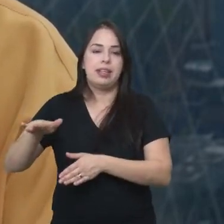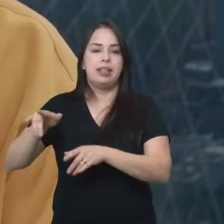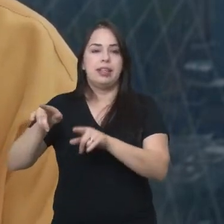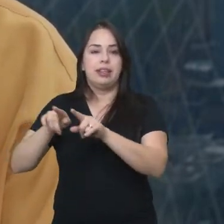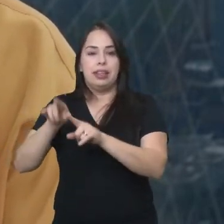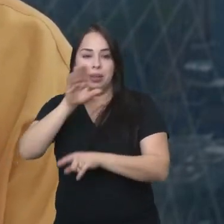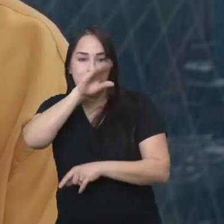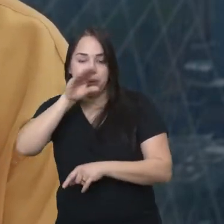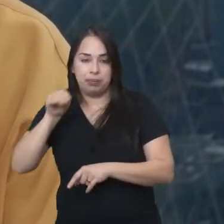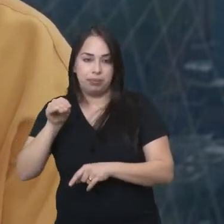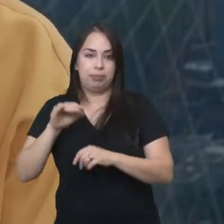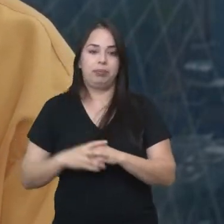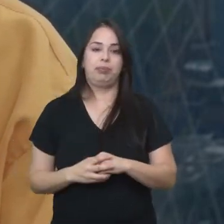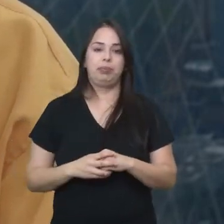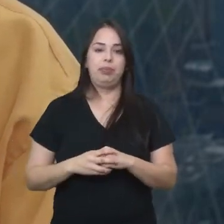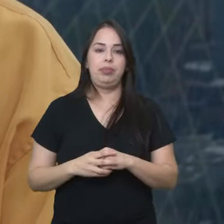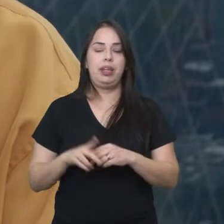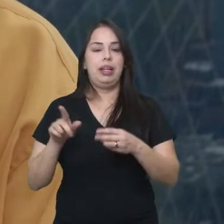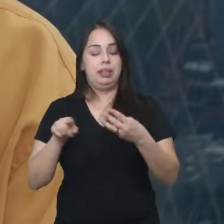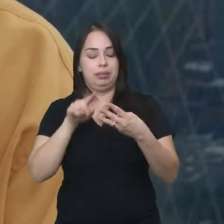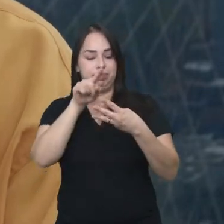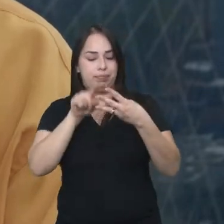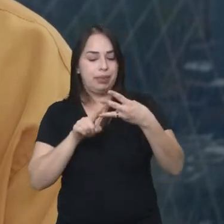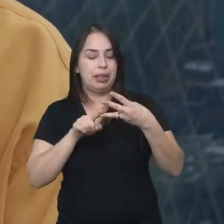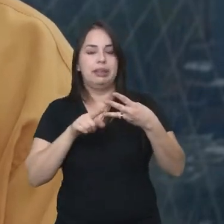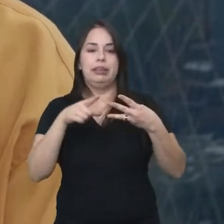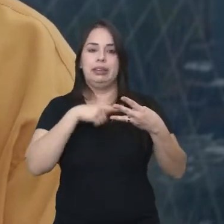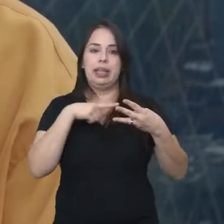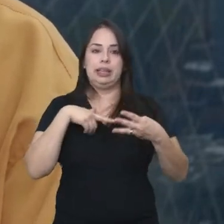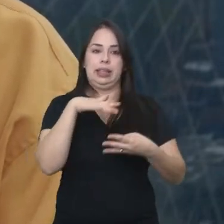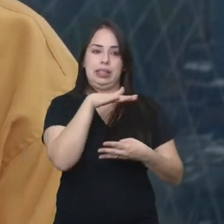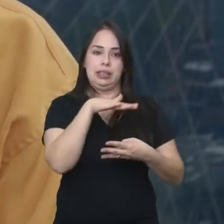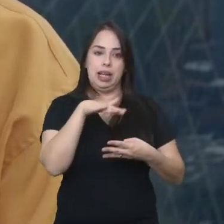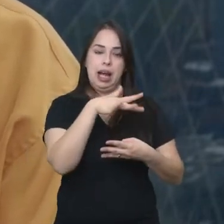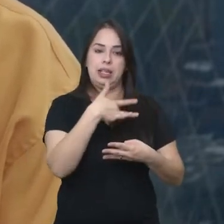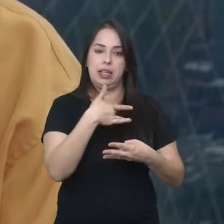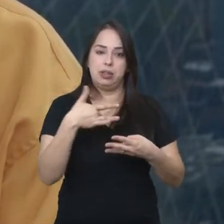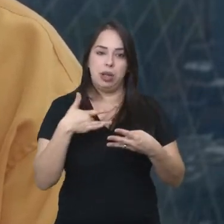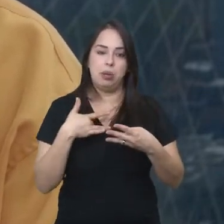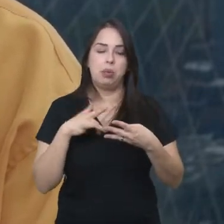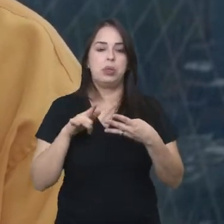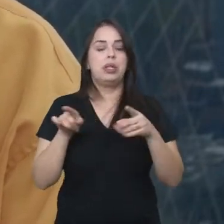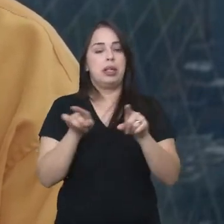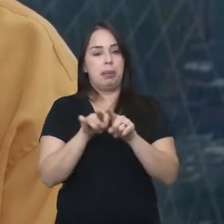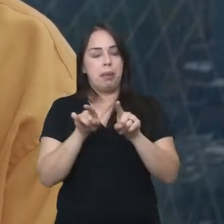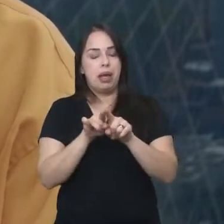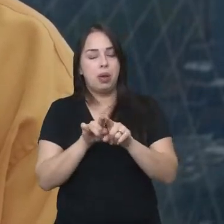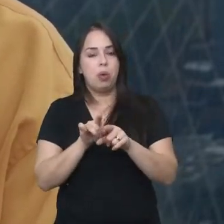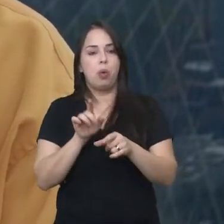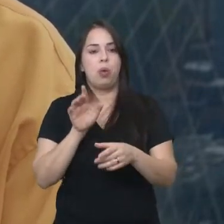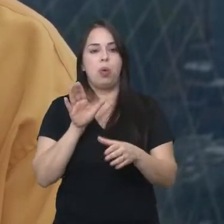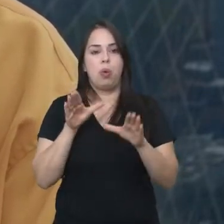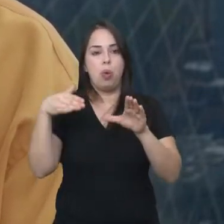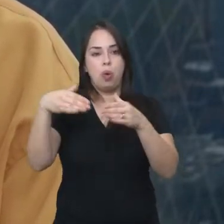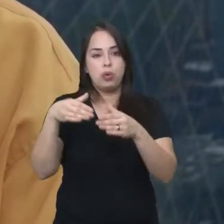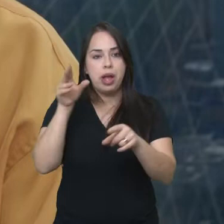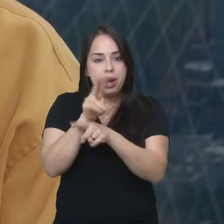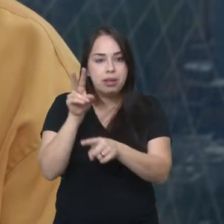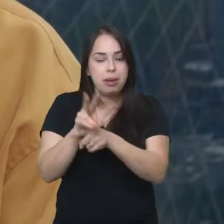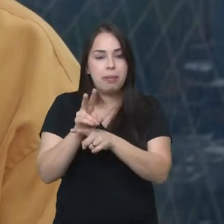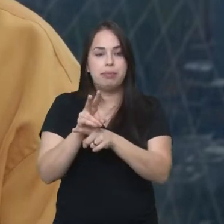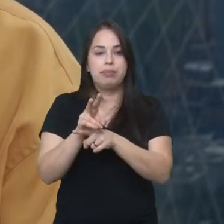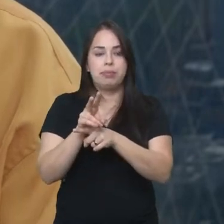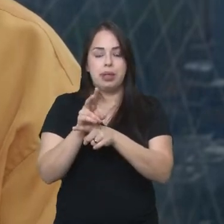dessa comissão tem a área da saúde, da assistência, o próprio Conselho Tutelar participa desses programas para que